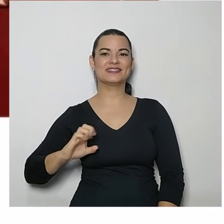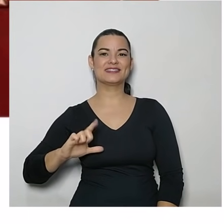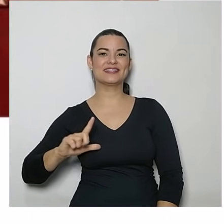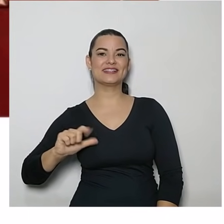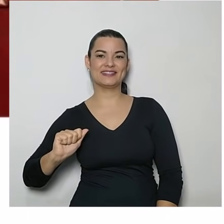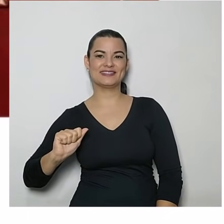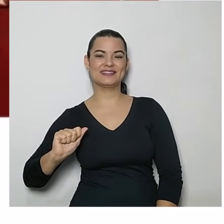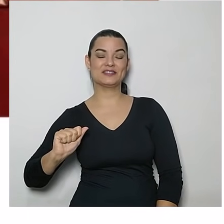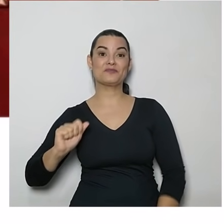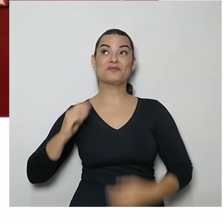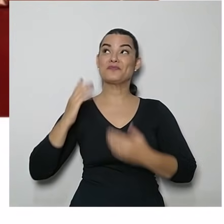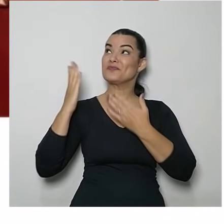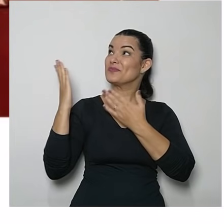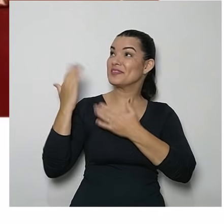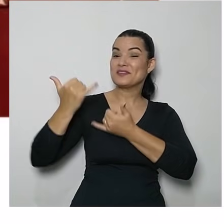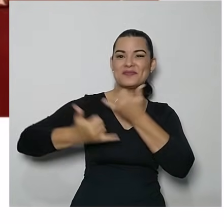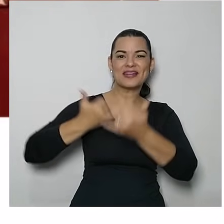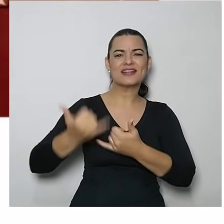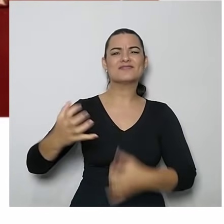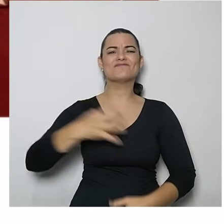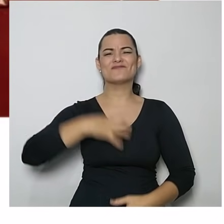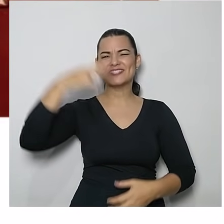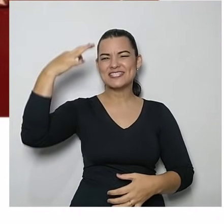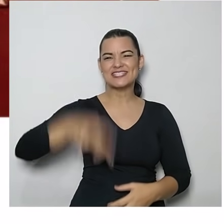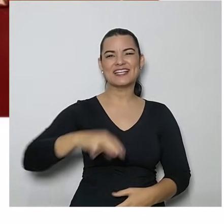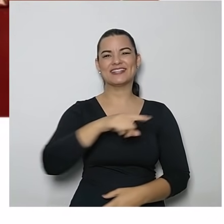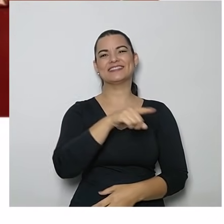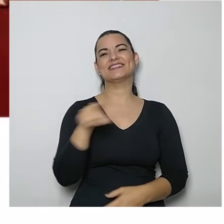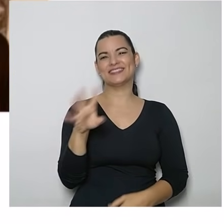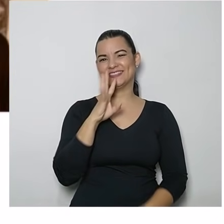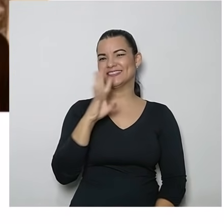Essa brincadeira eu tenho certeza que você conhece.